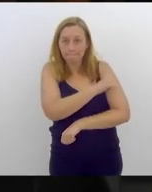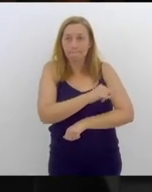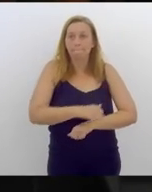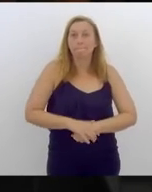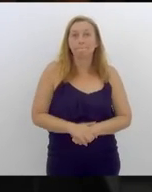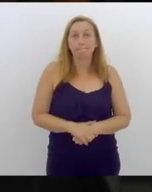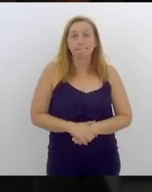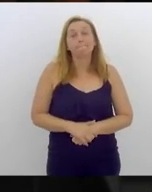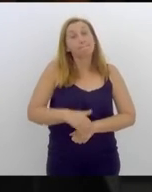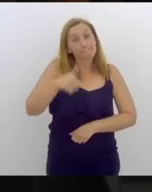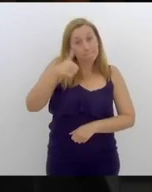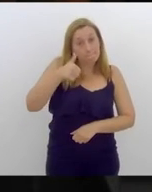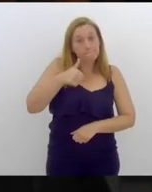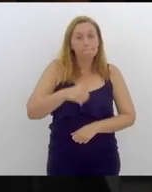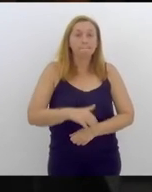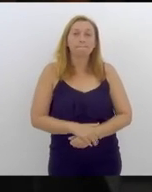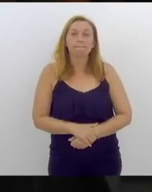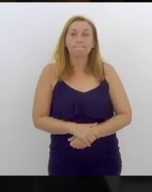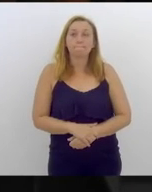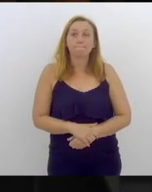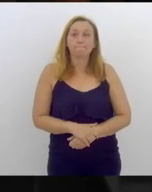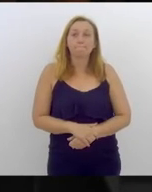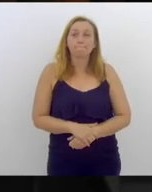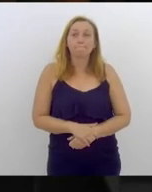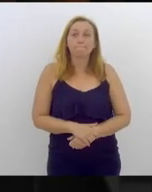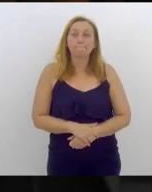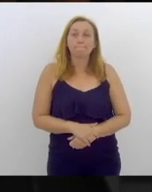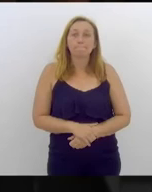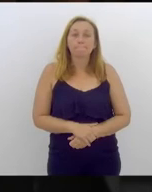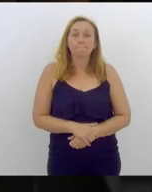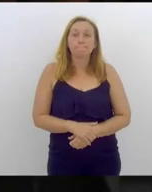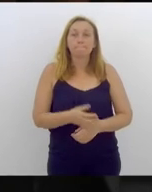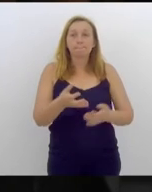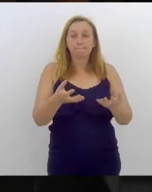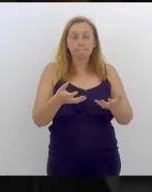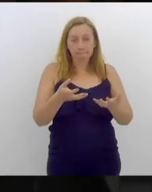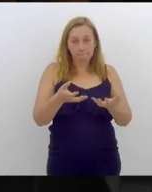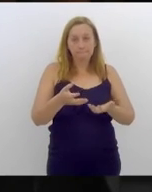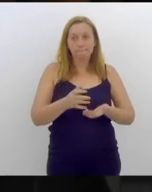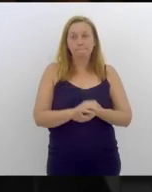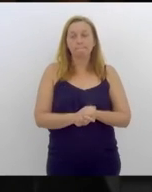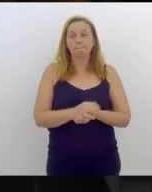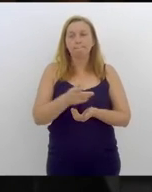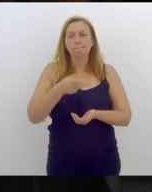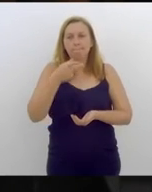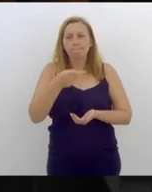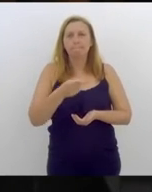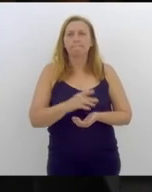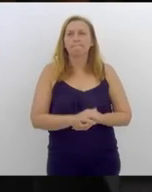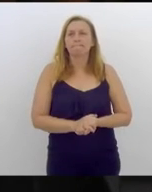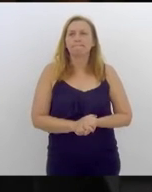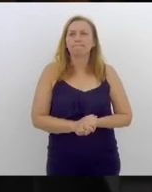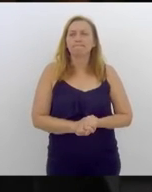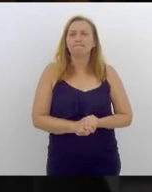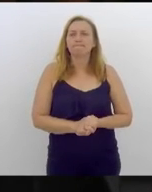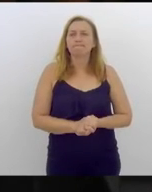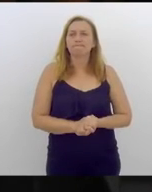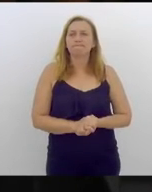em primeiro lugar eu quero me manifestar sobre o